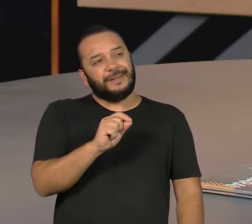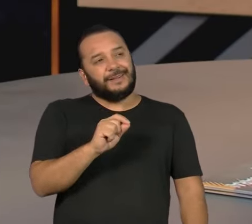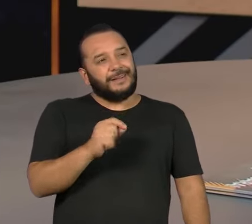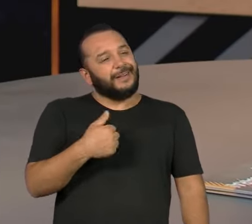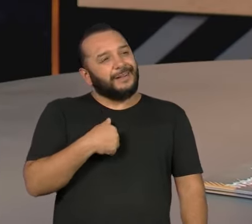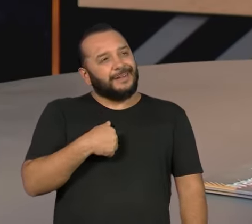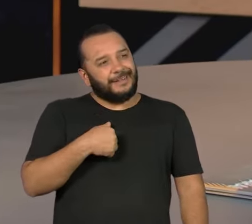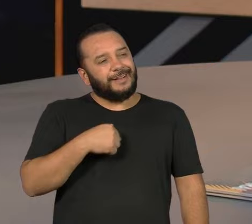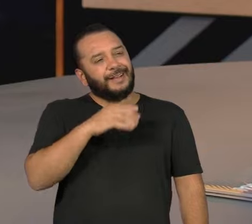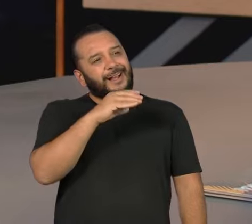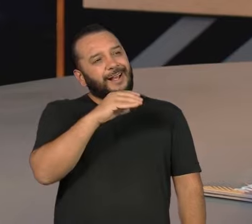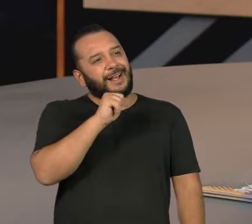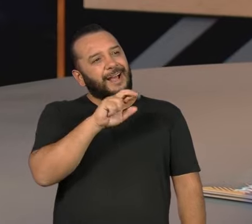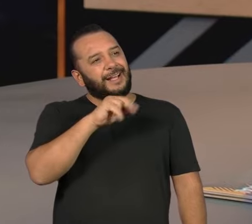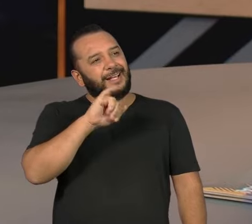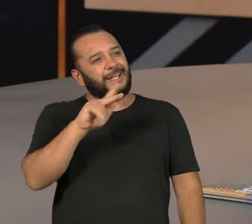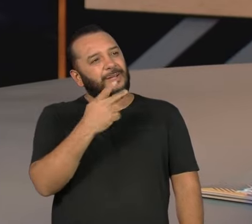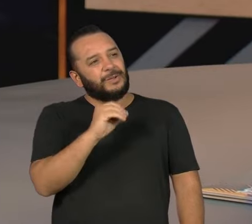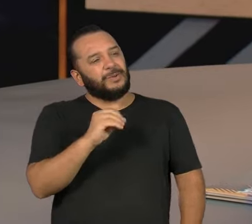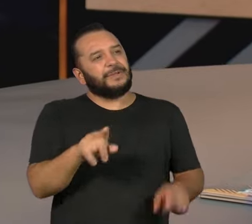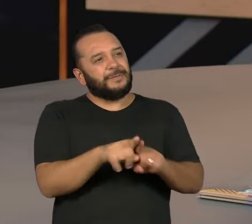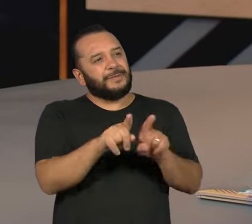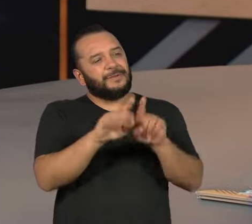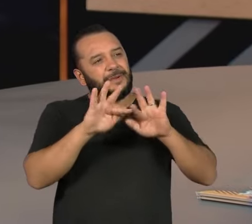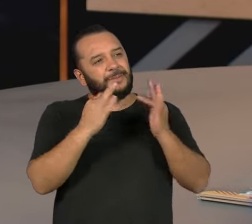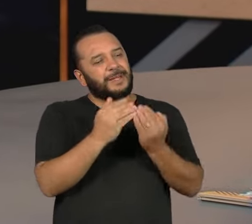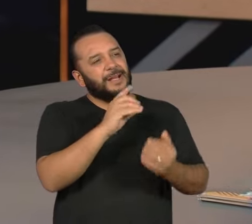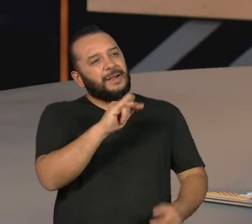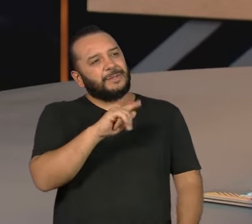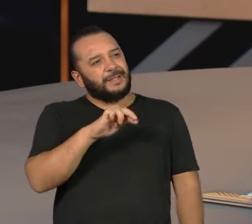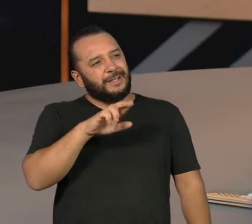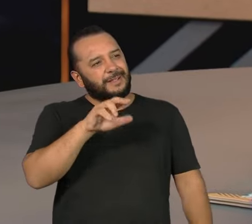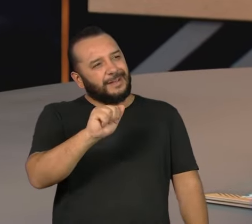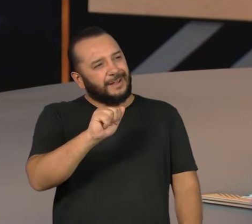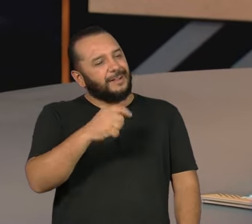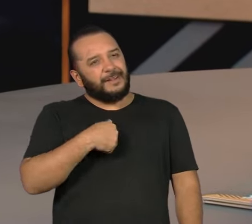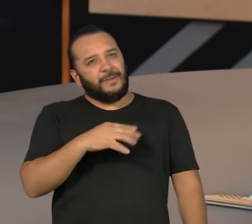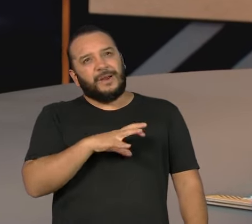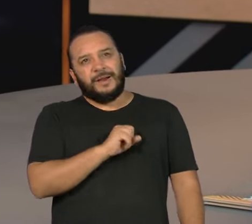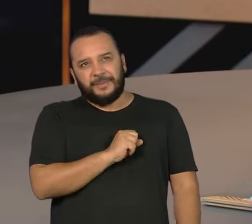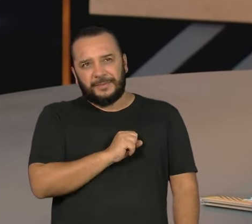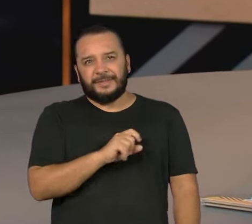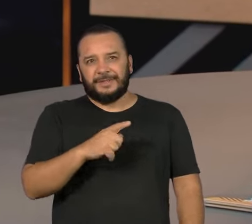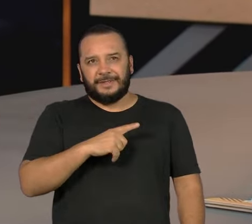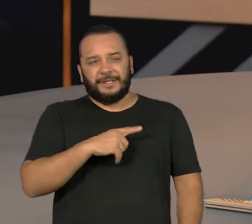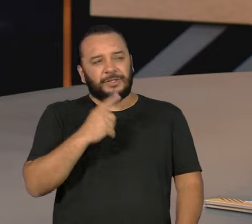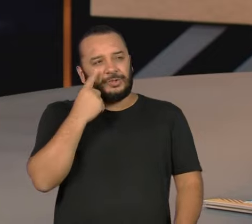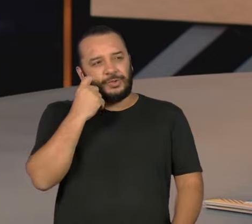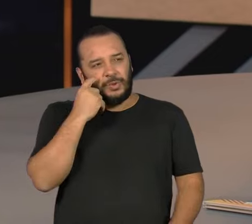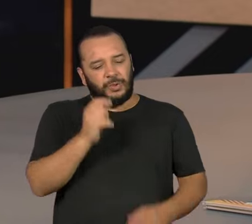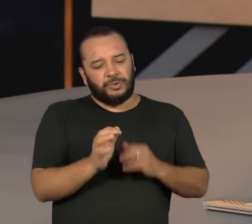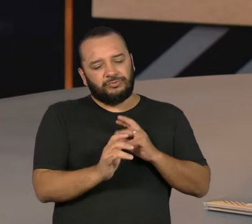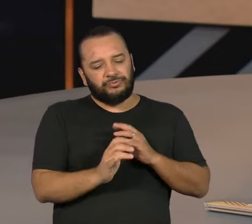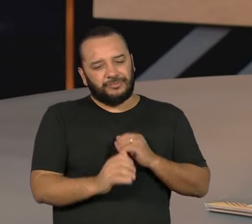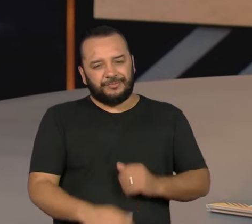Altamiro Carrilho e a toda a família Carrasqueira, que eu tenho um amor profundo, eu vou tocar esse choro aqui, bonito.